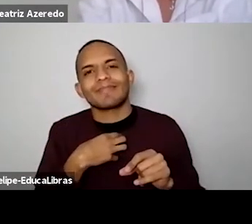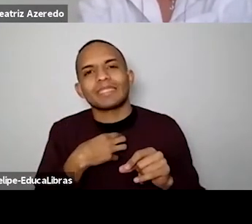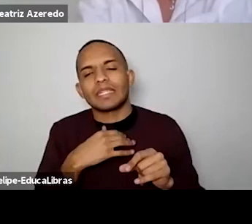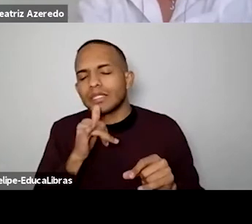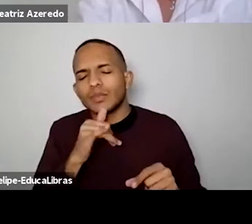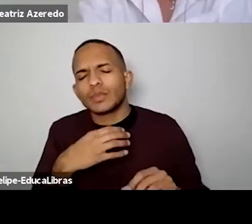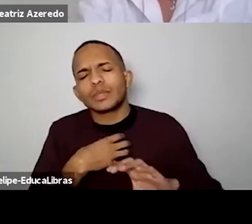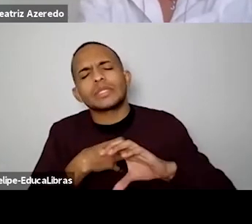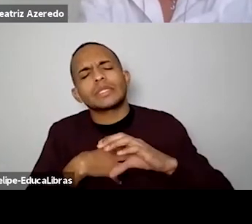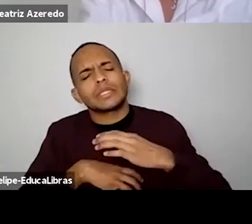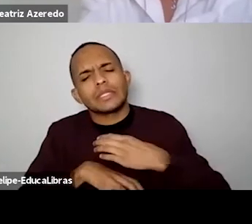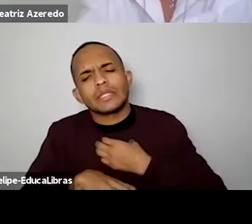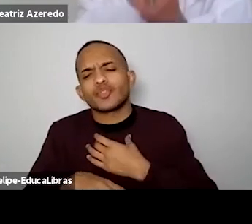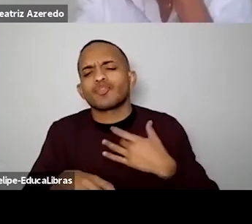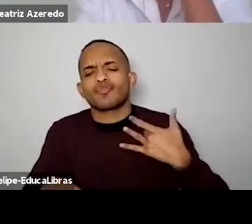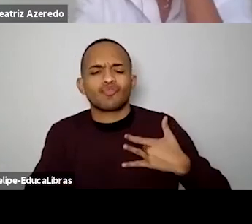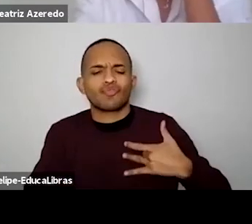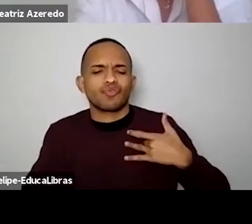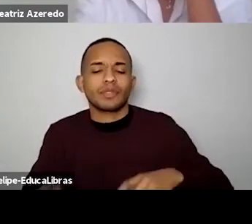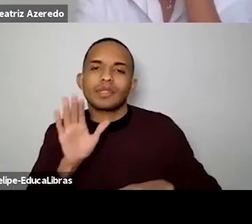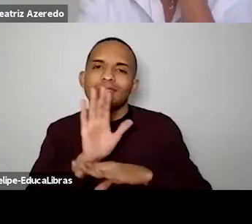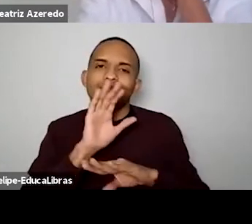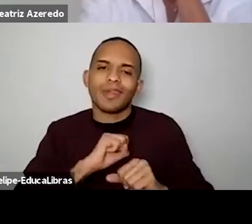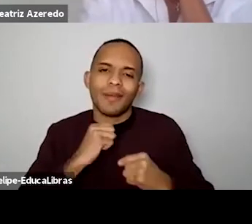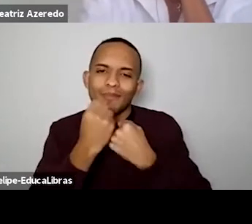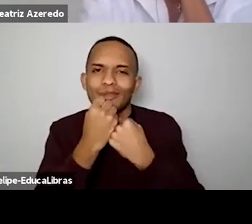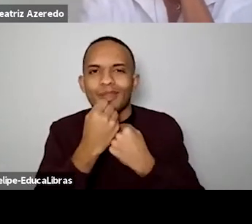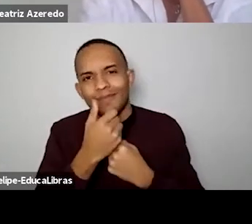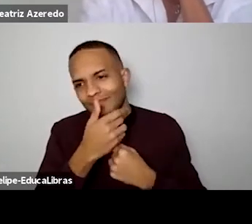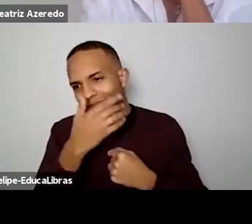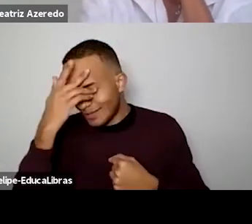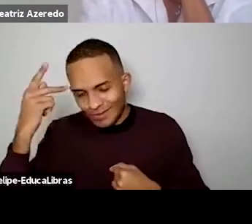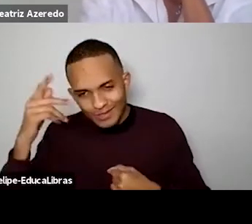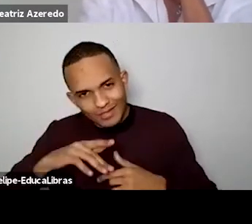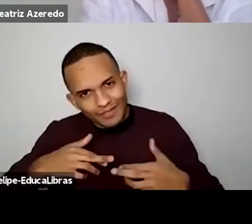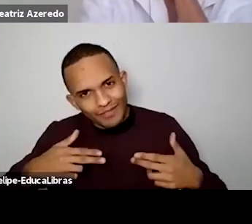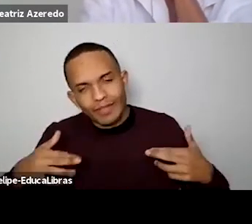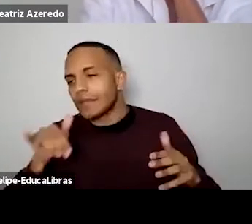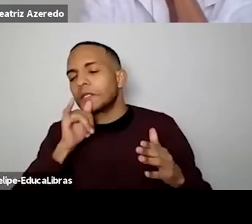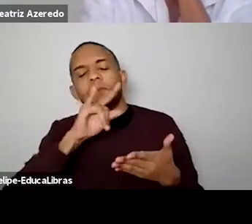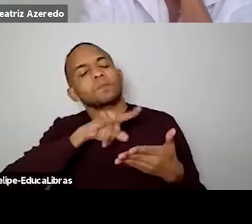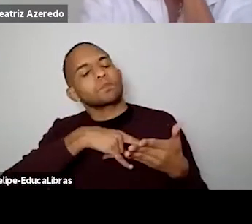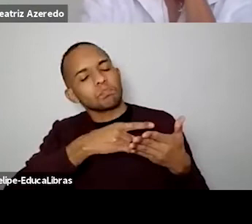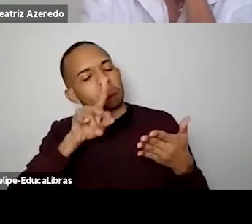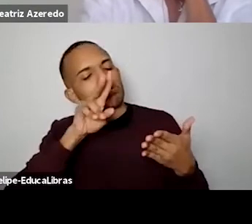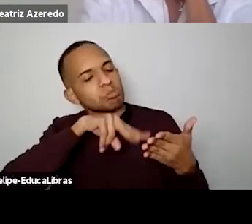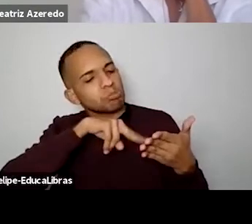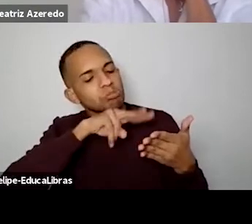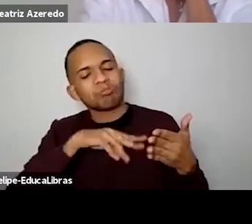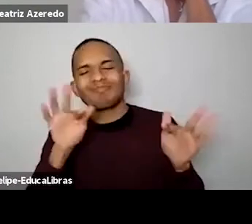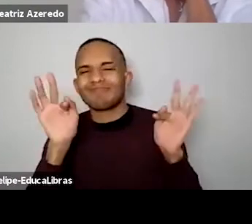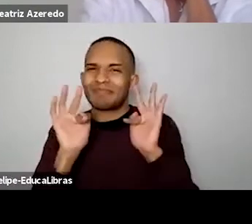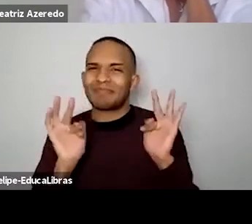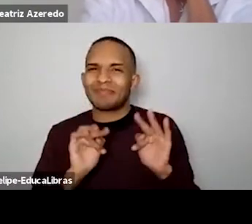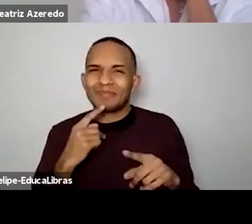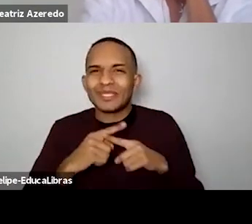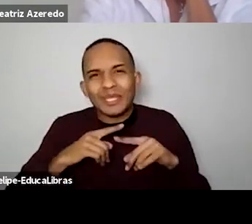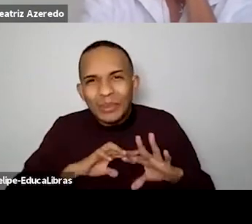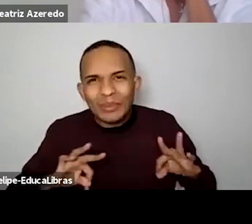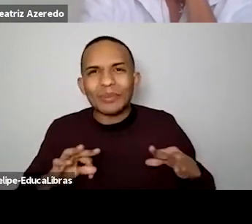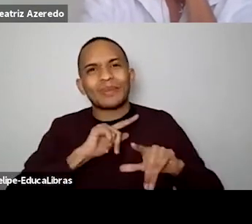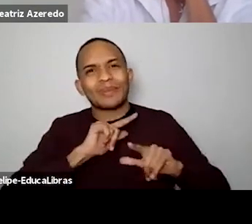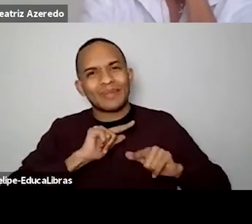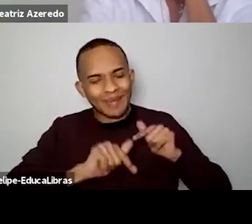compaixão e apoiar os outros. E lendo o documento, eu fiquei muito feliz, assim, porque tudo que a gente fez aqui